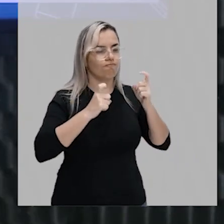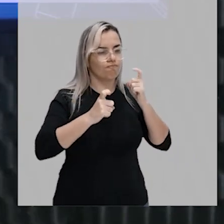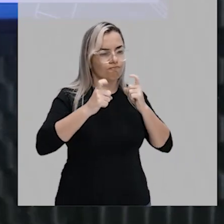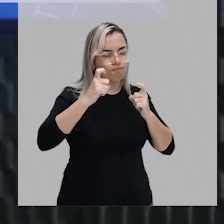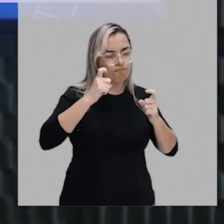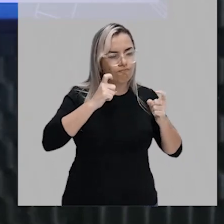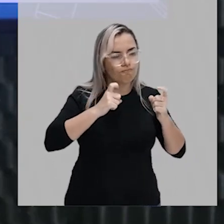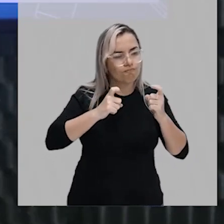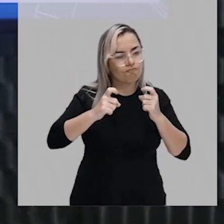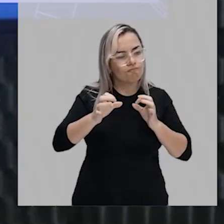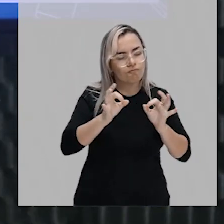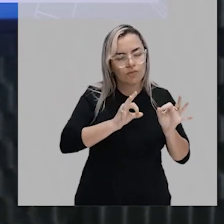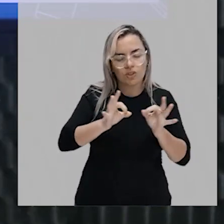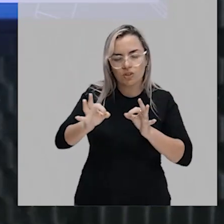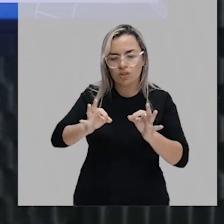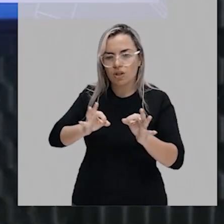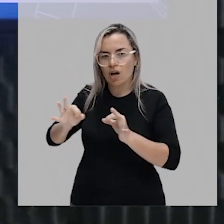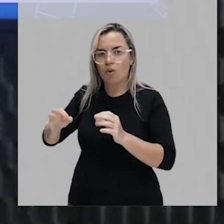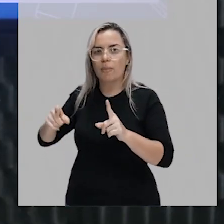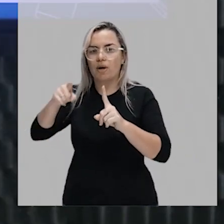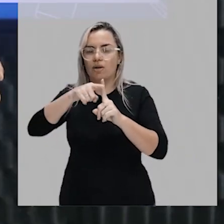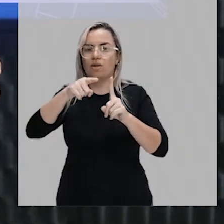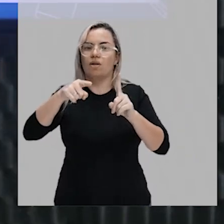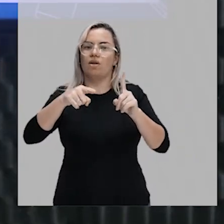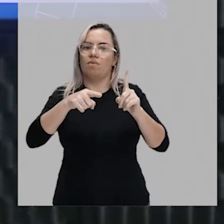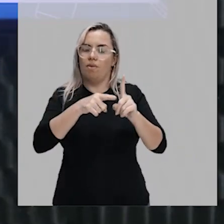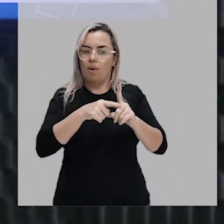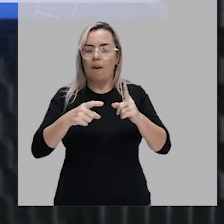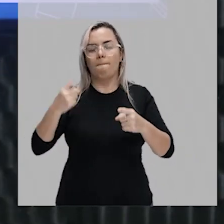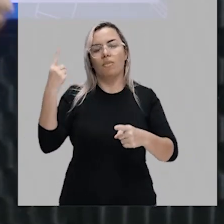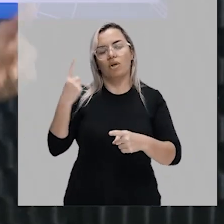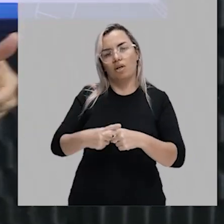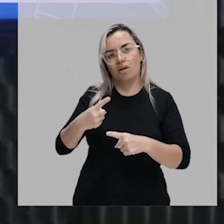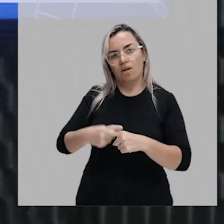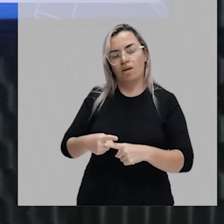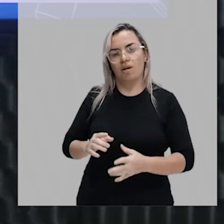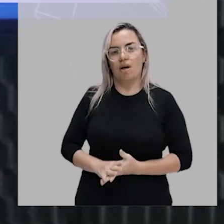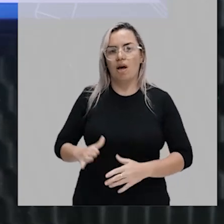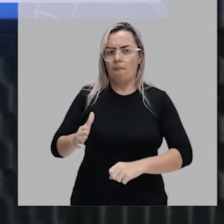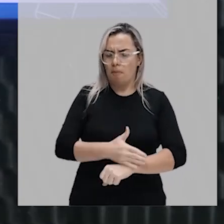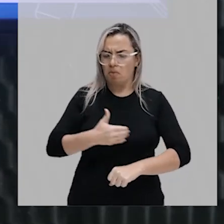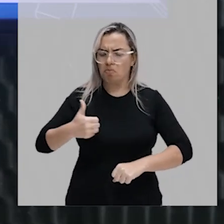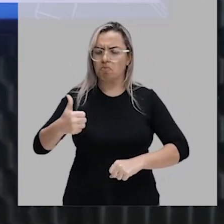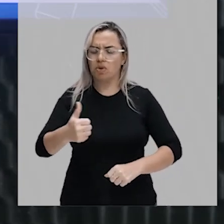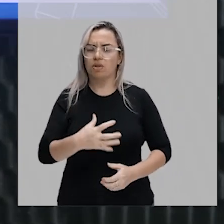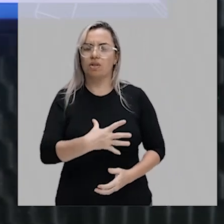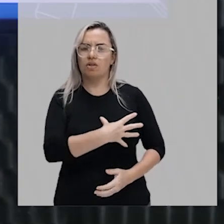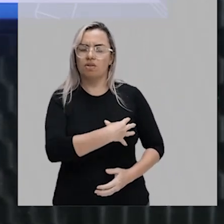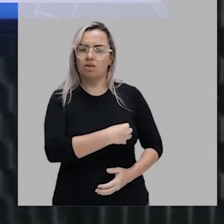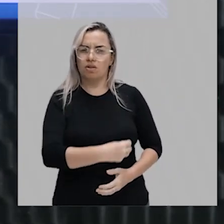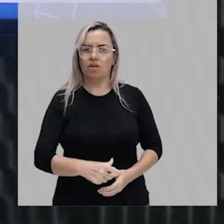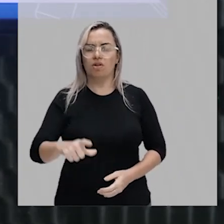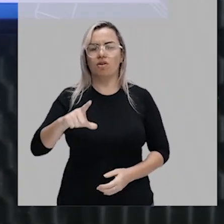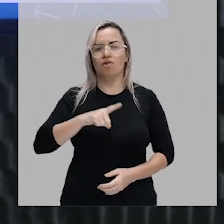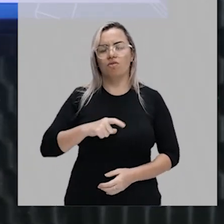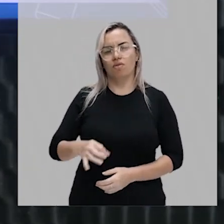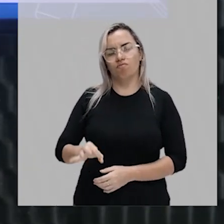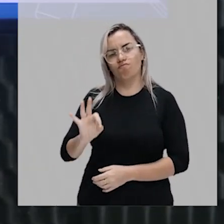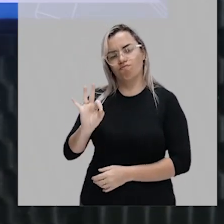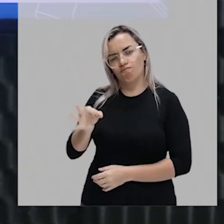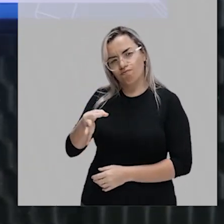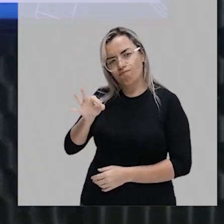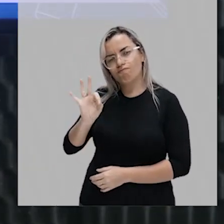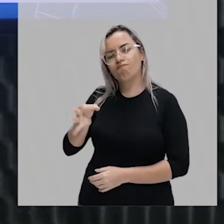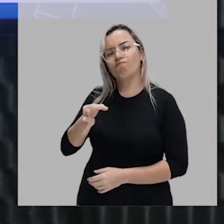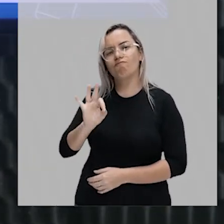uma gravidez. É muito melhor você ter filhos na época certa, né? Quando você planejou, você vai